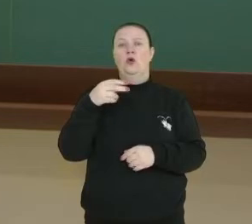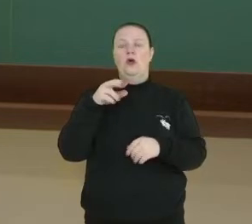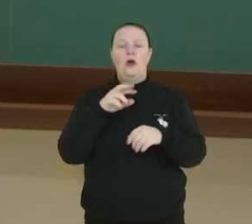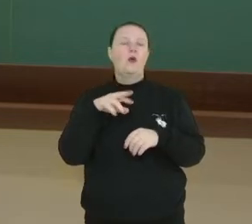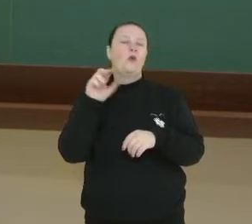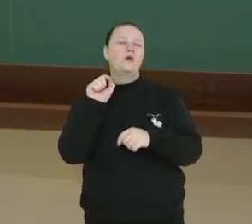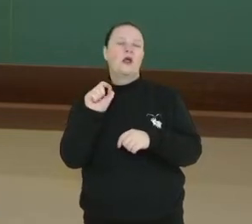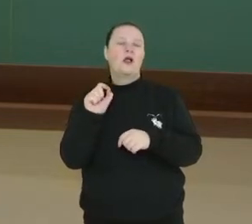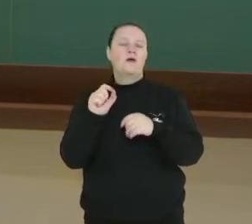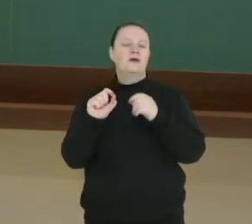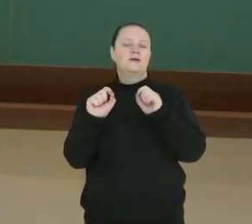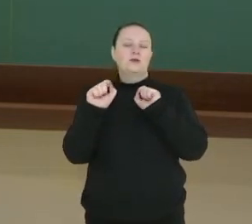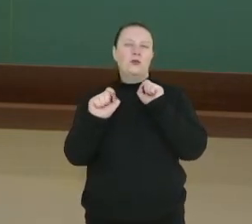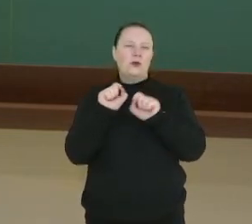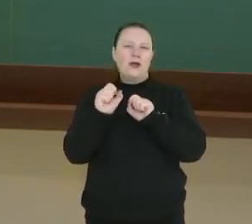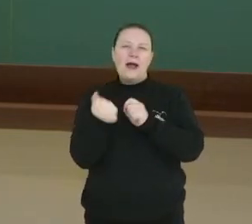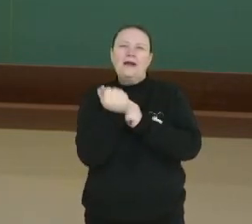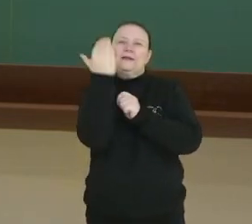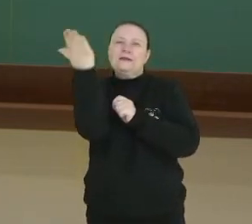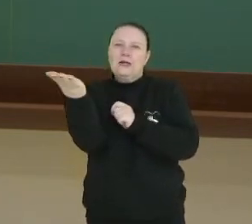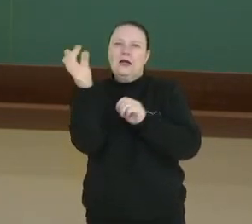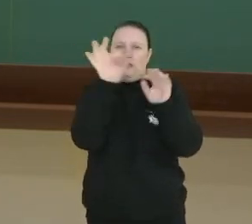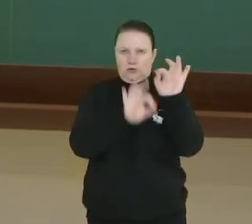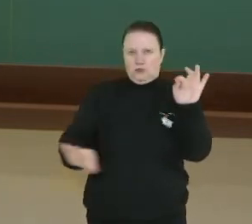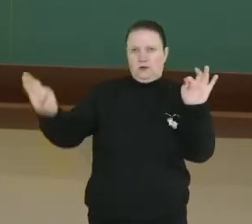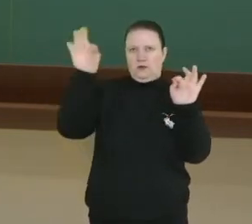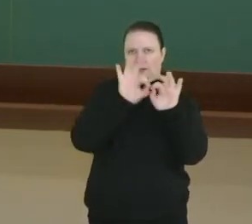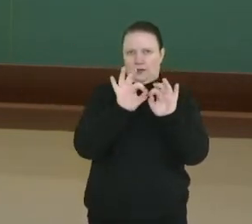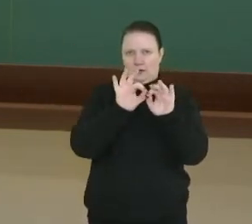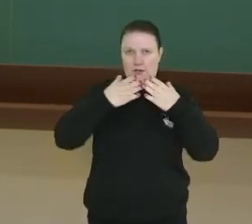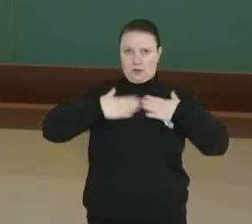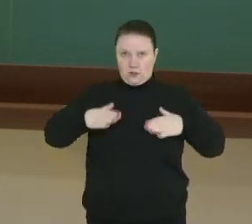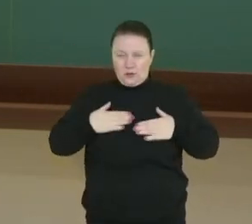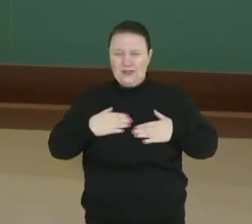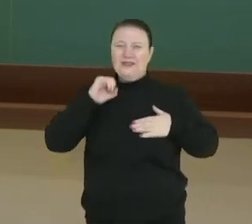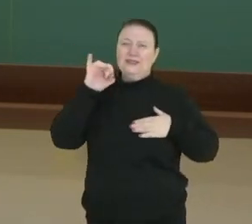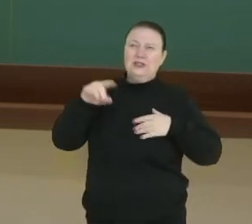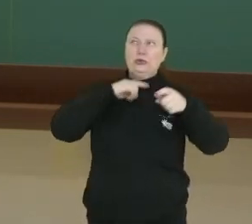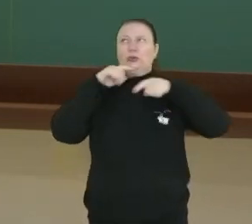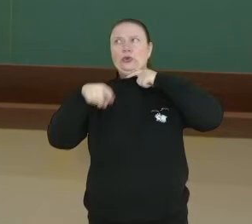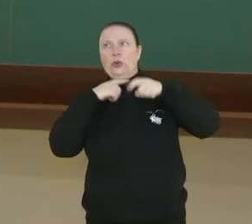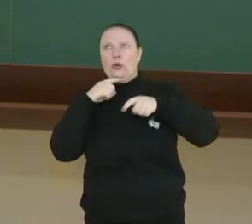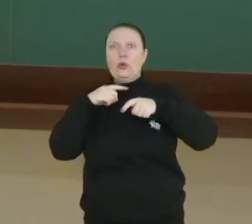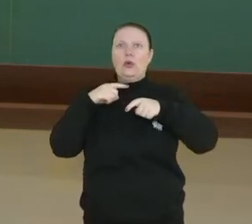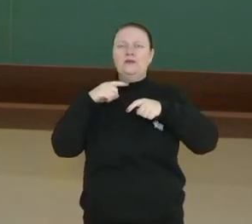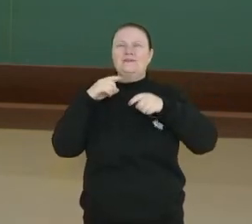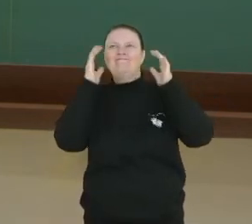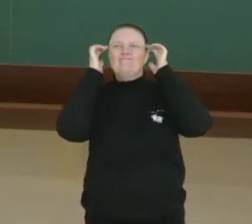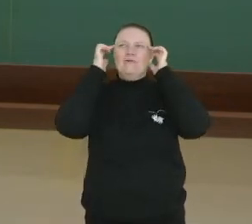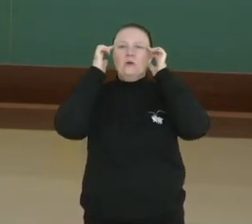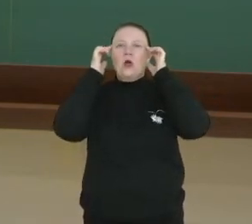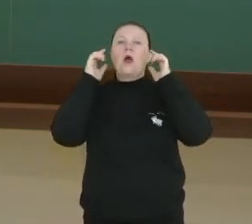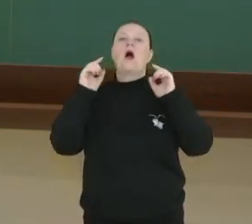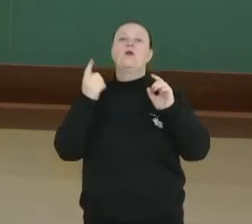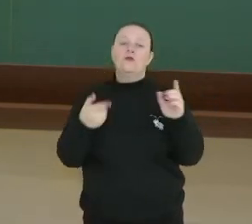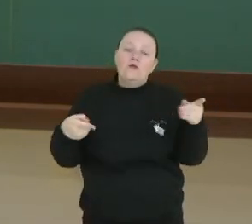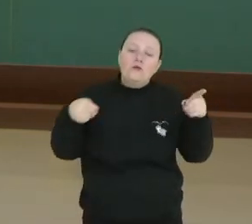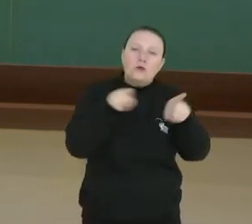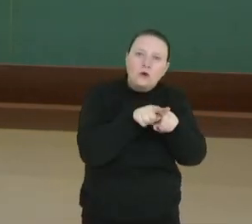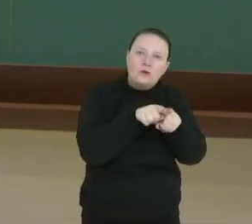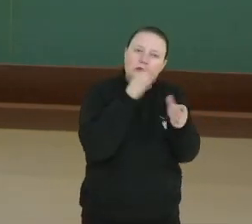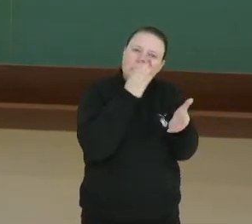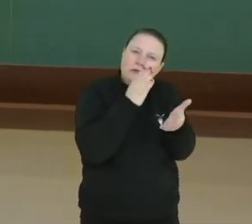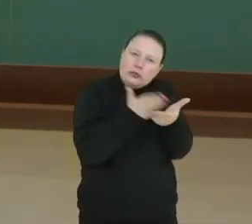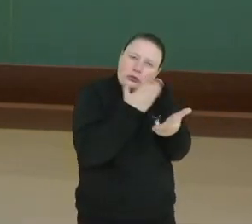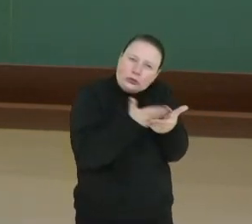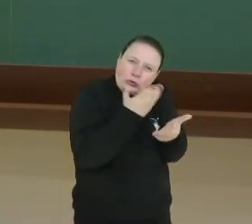nossa circunferência. Tranquilo? Se ficou alguma dúvida ou ainda não estão se sentindo confortável, pega mais exercícios do livro